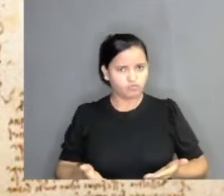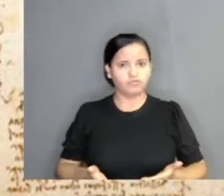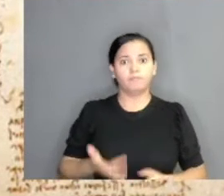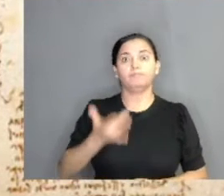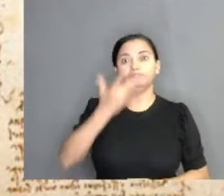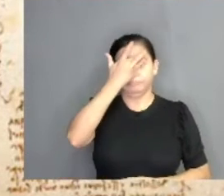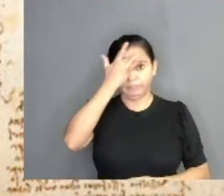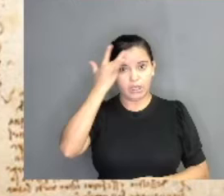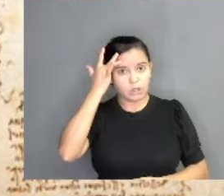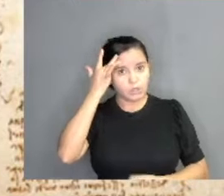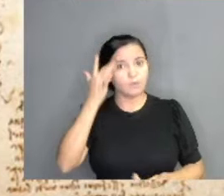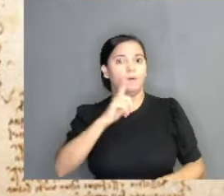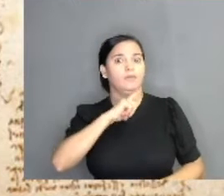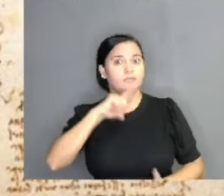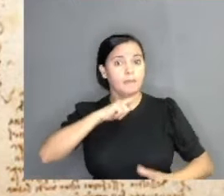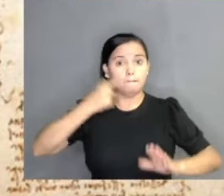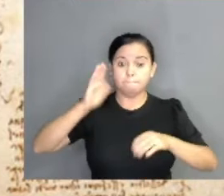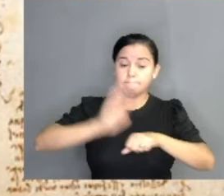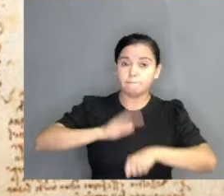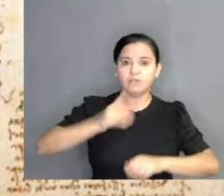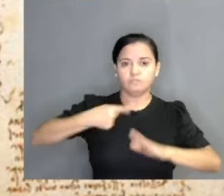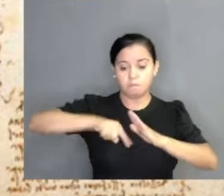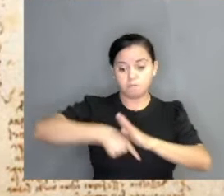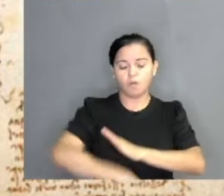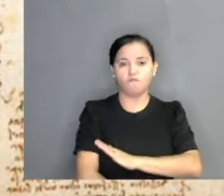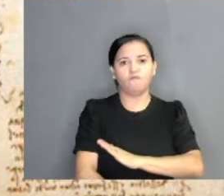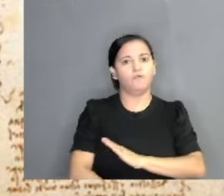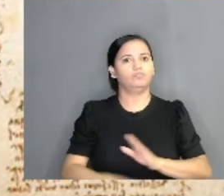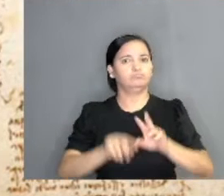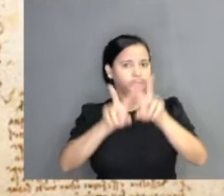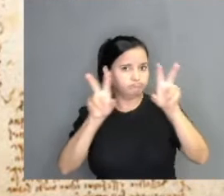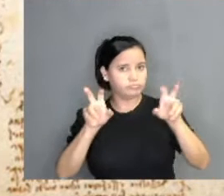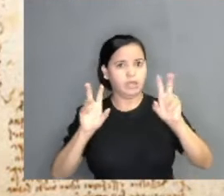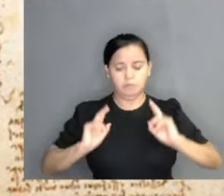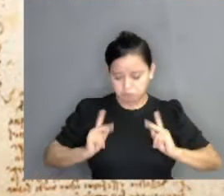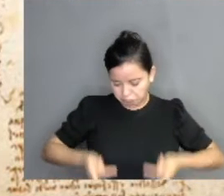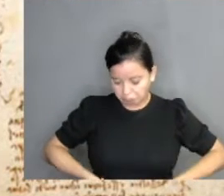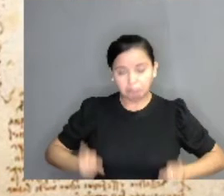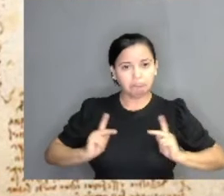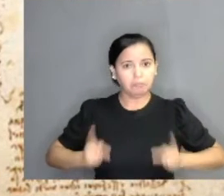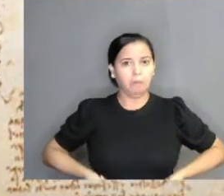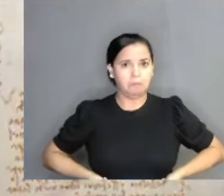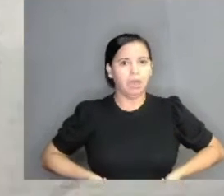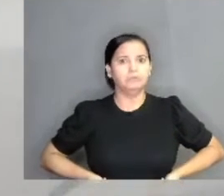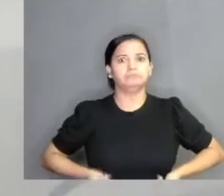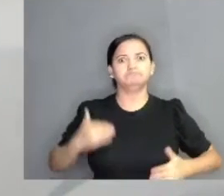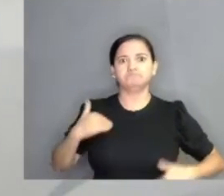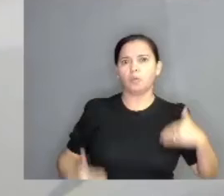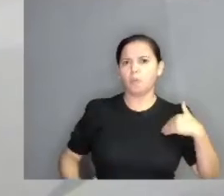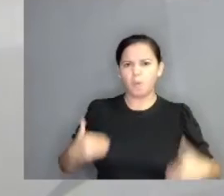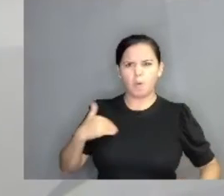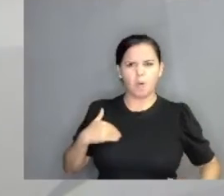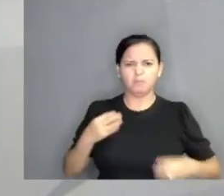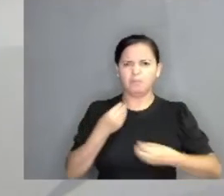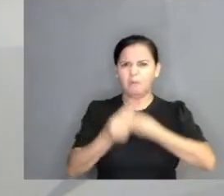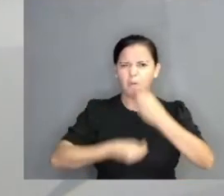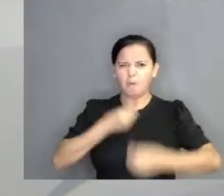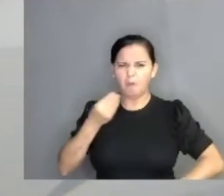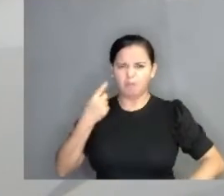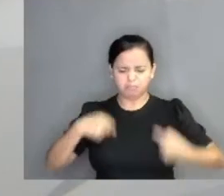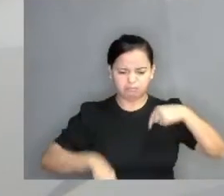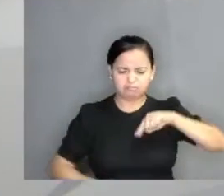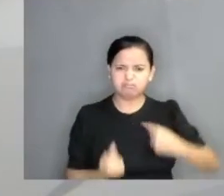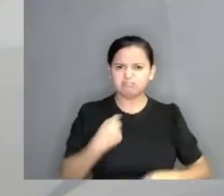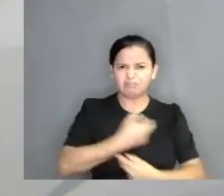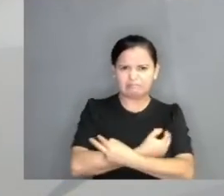estudado de forma mais aprofundada todo o corpo humano. todo o sistema do corpo